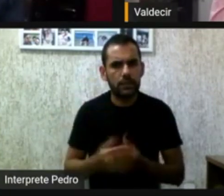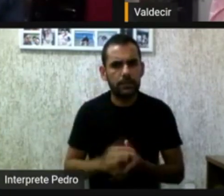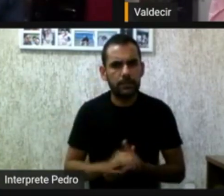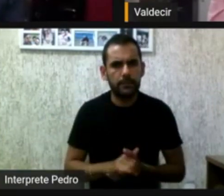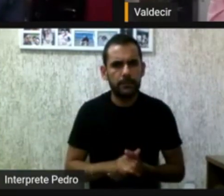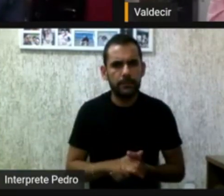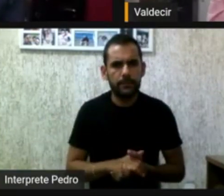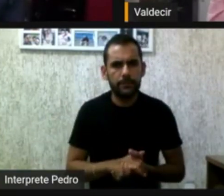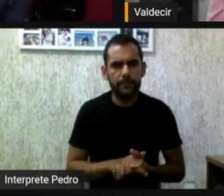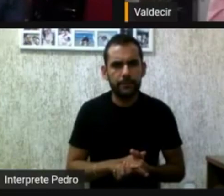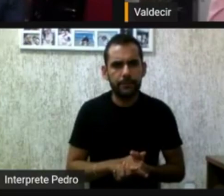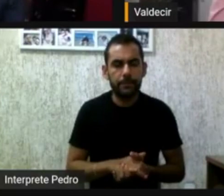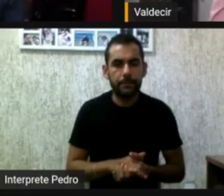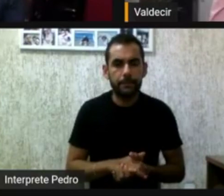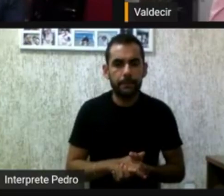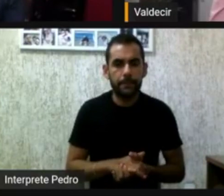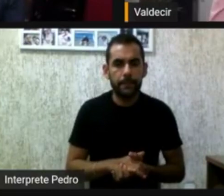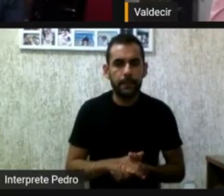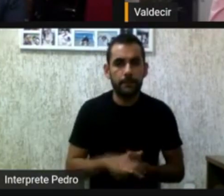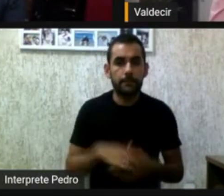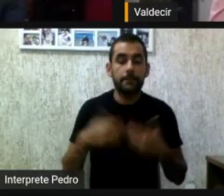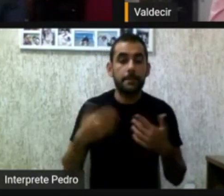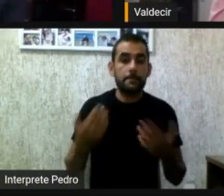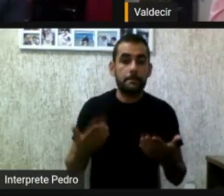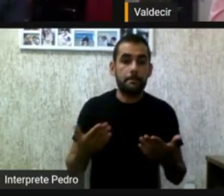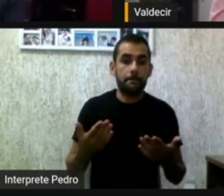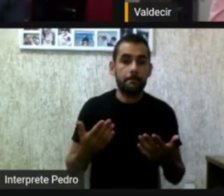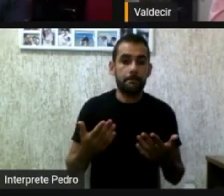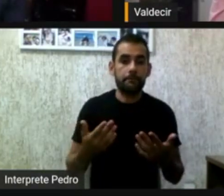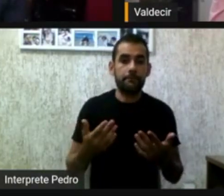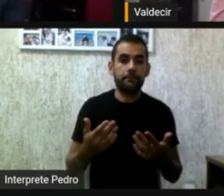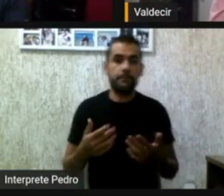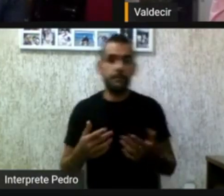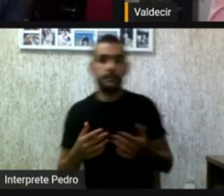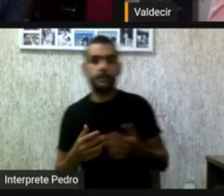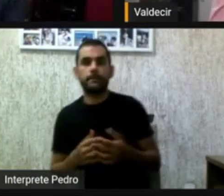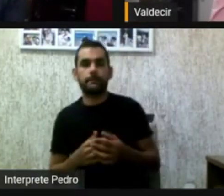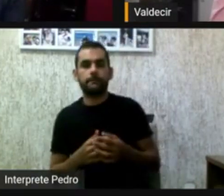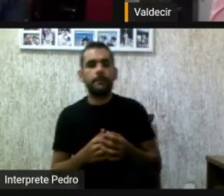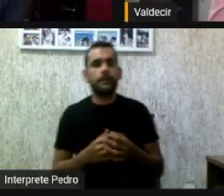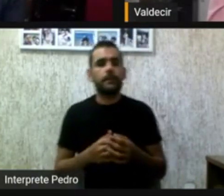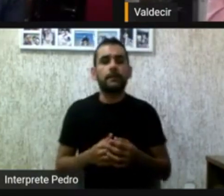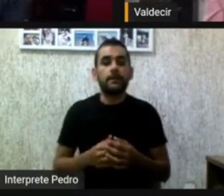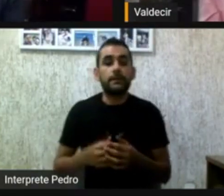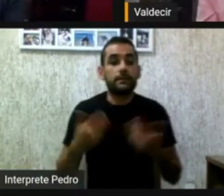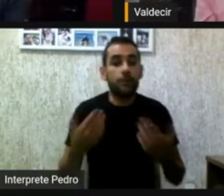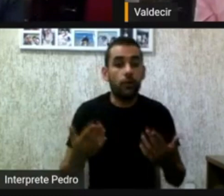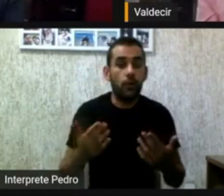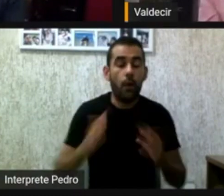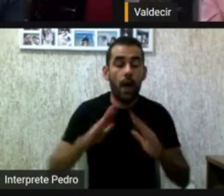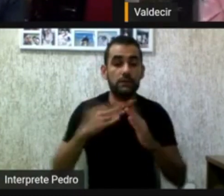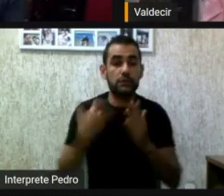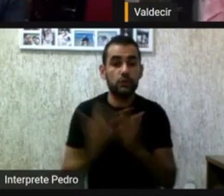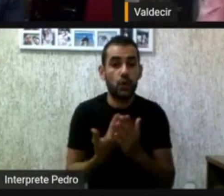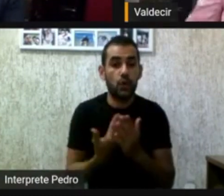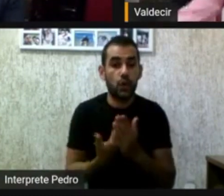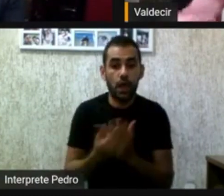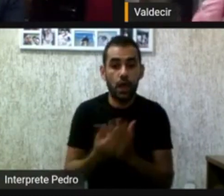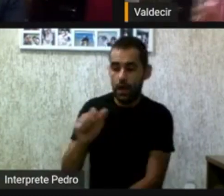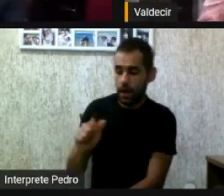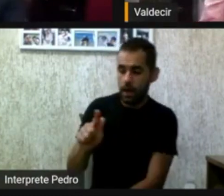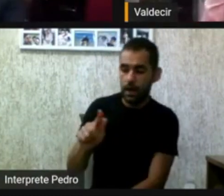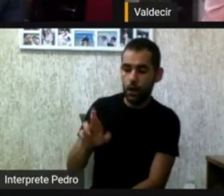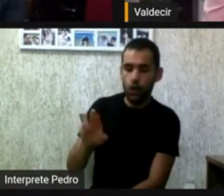Adriano, tá me ouvindo? Estou te ouvindo. Adriano, a escola agrotécnica,